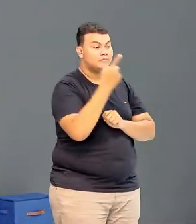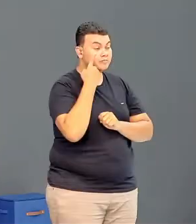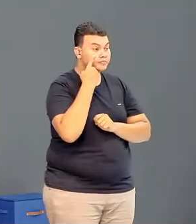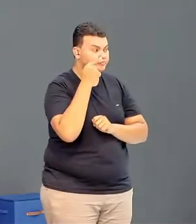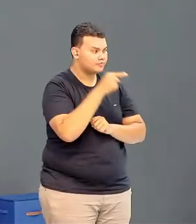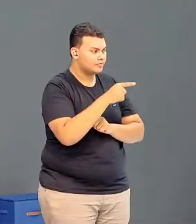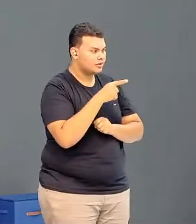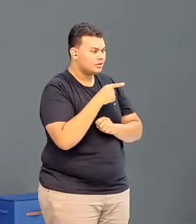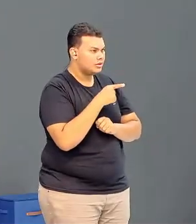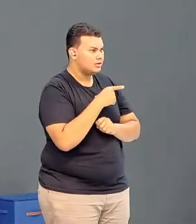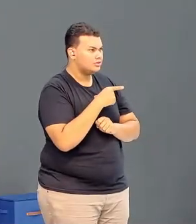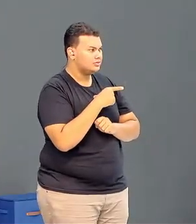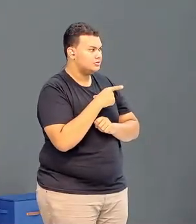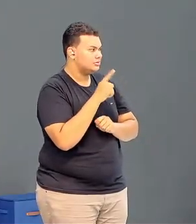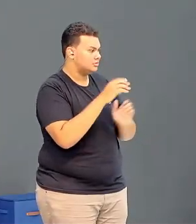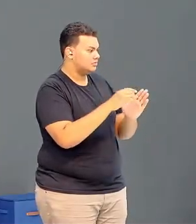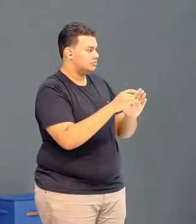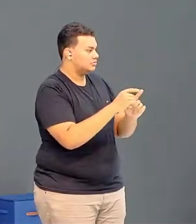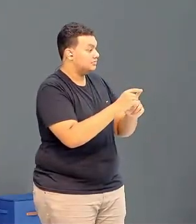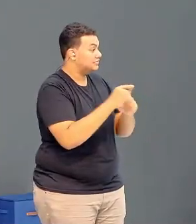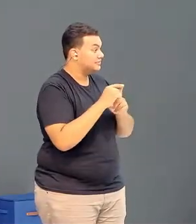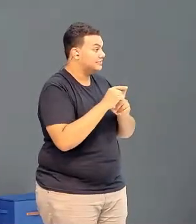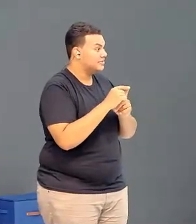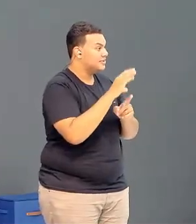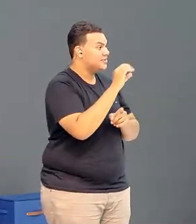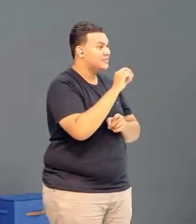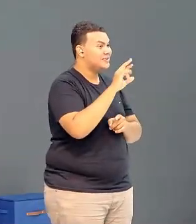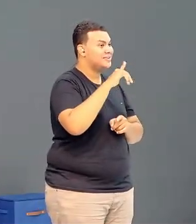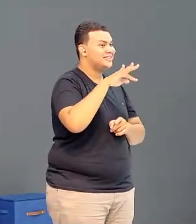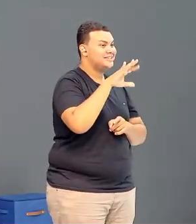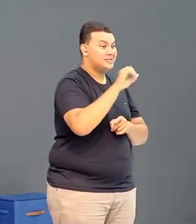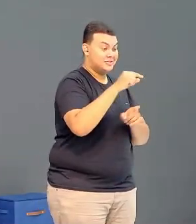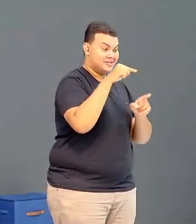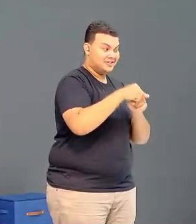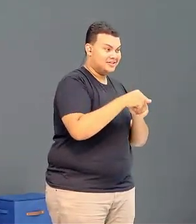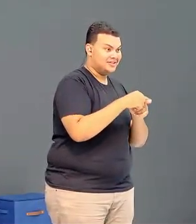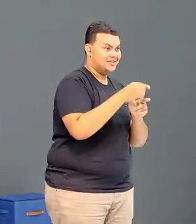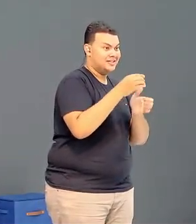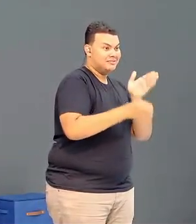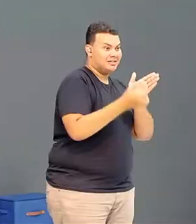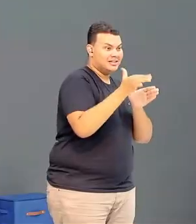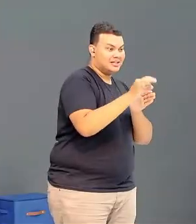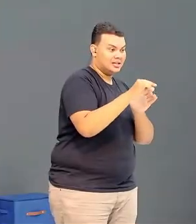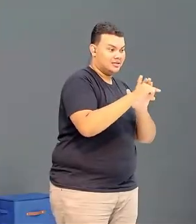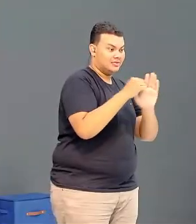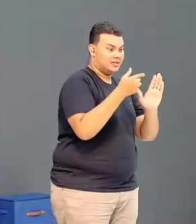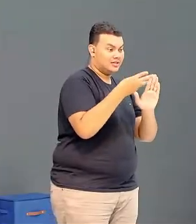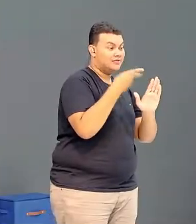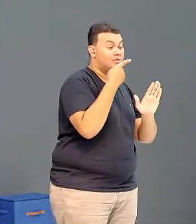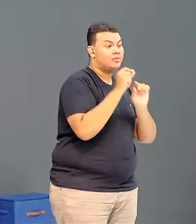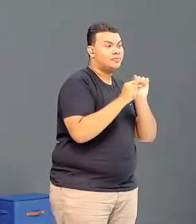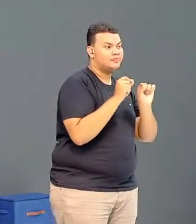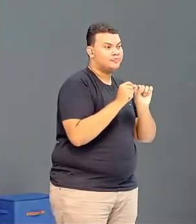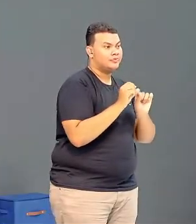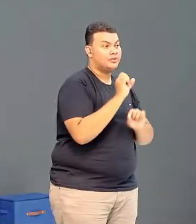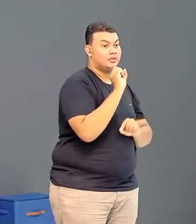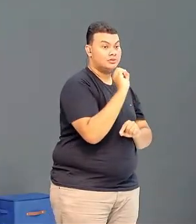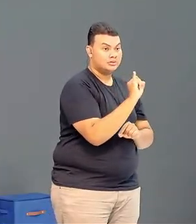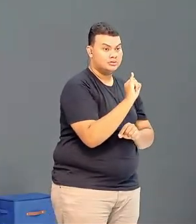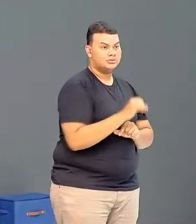os irmãos da igreja de Corinto. 2 Coríntios capítulo 10, versículo 3, diz assim: